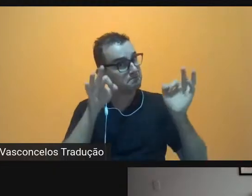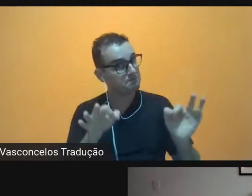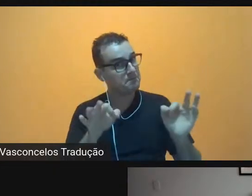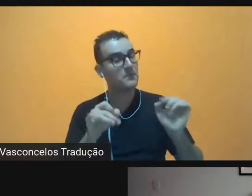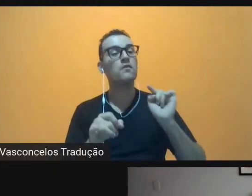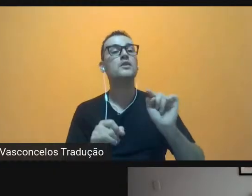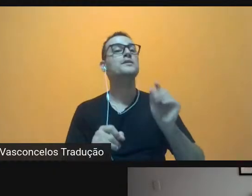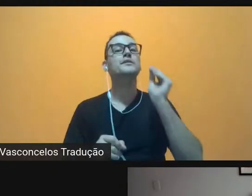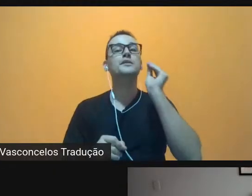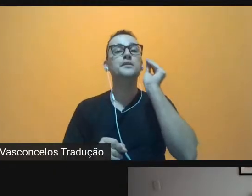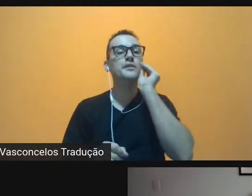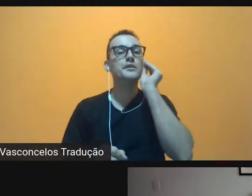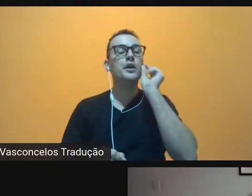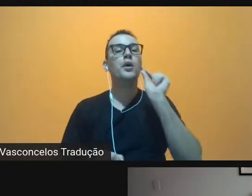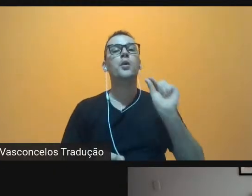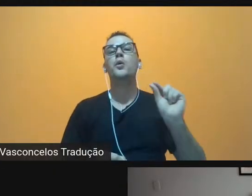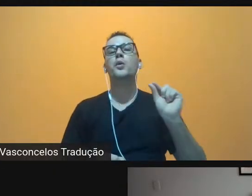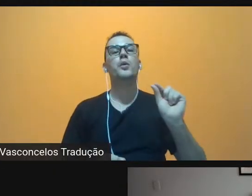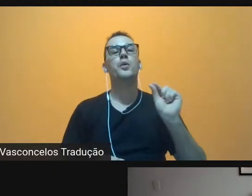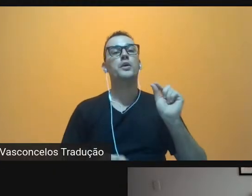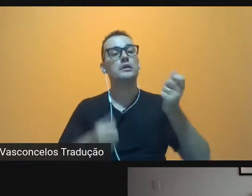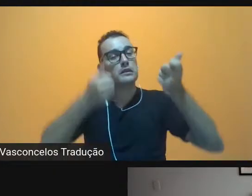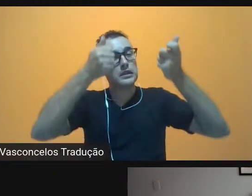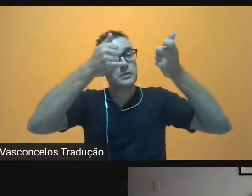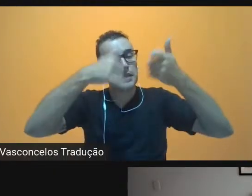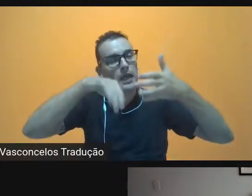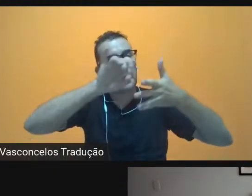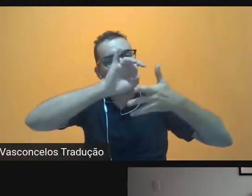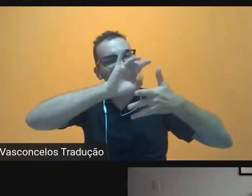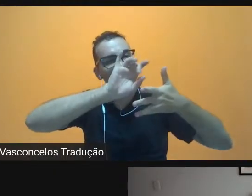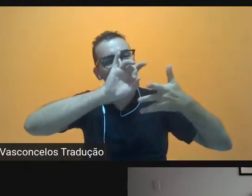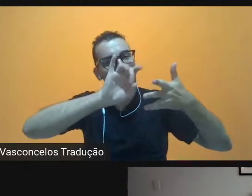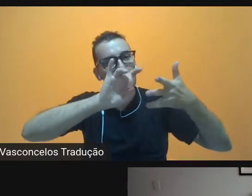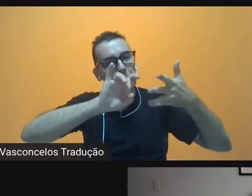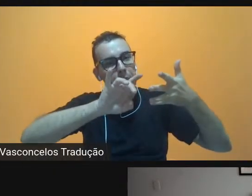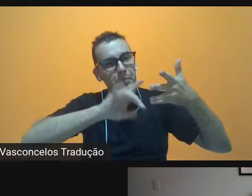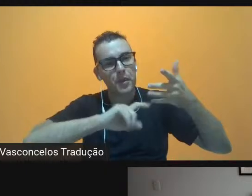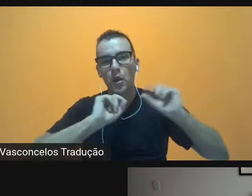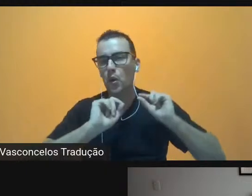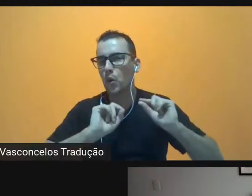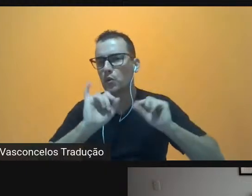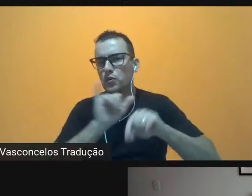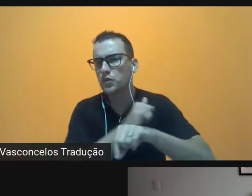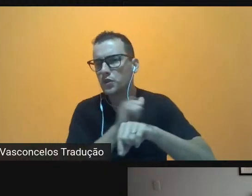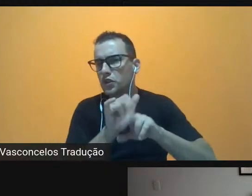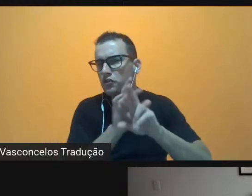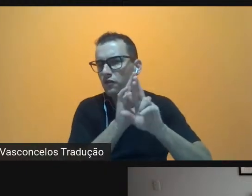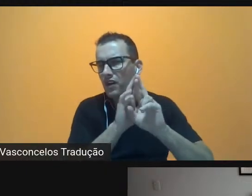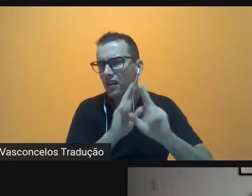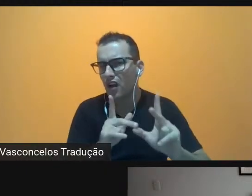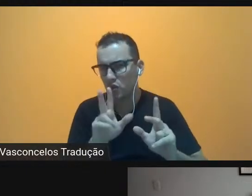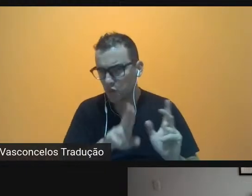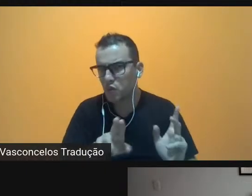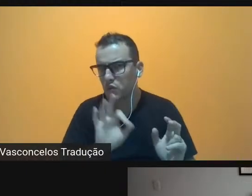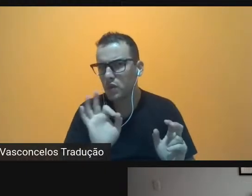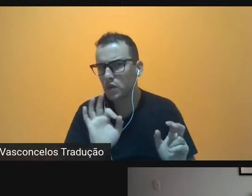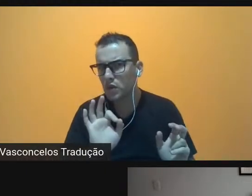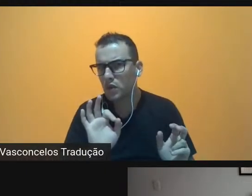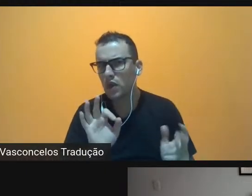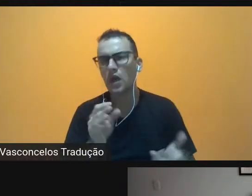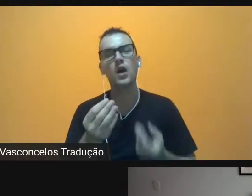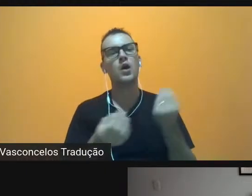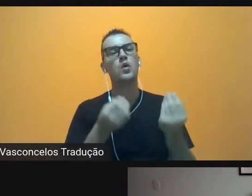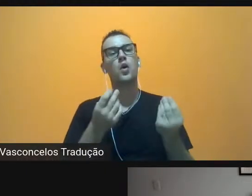tentasse detalhar um pouquinho. Você usou alguma estratégia diferente para que o